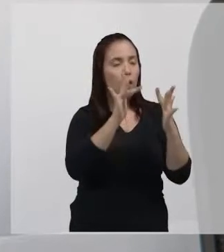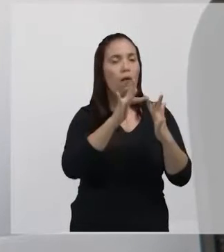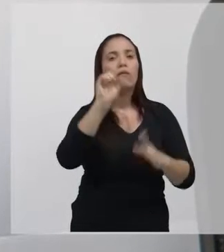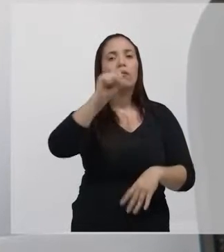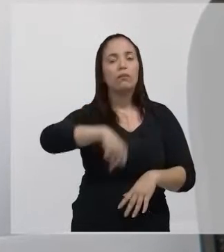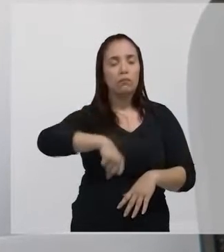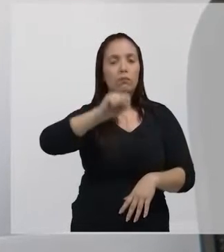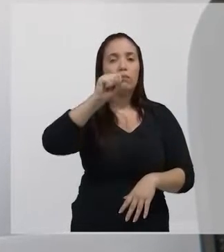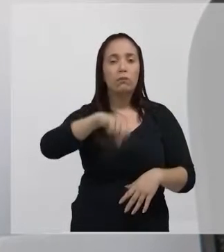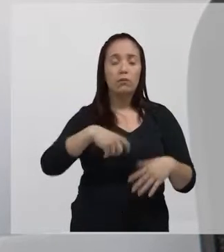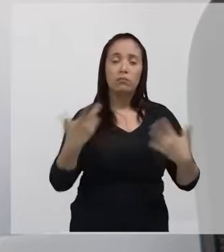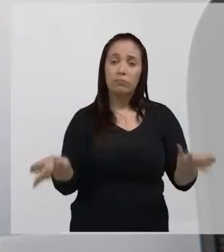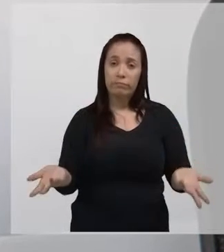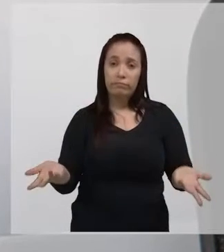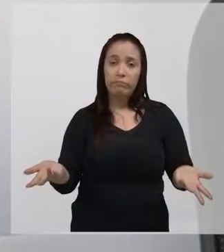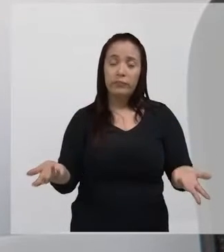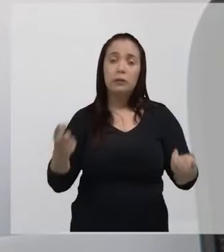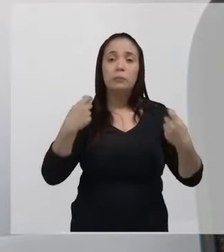pergunto, Carlinhos,